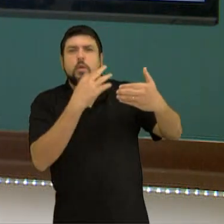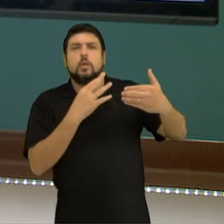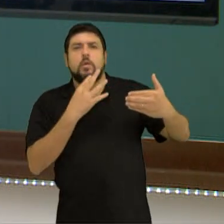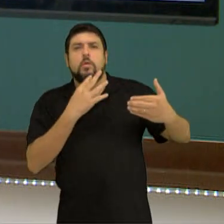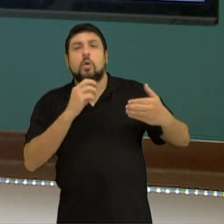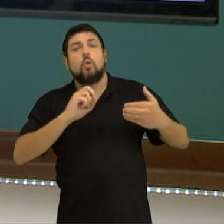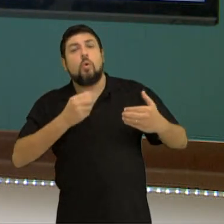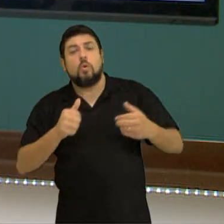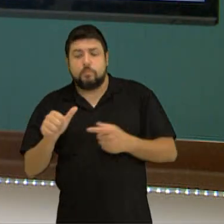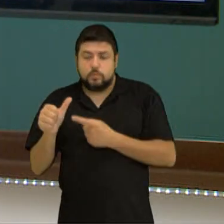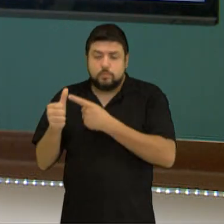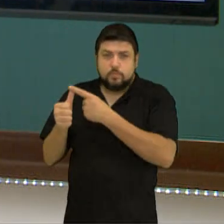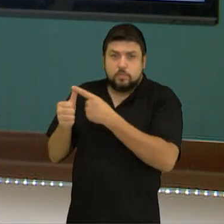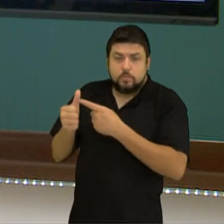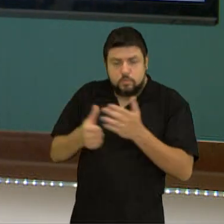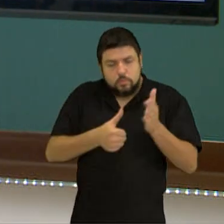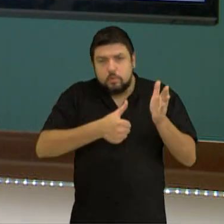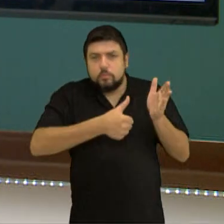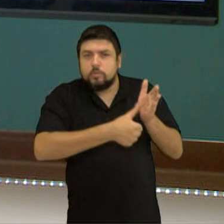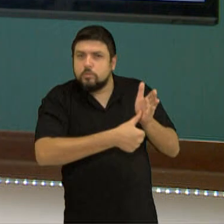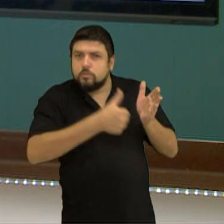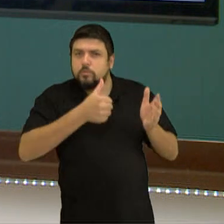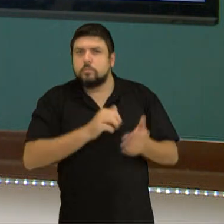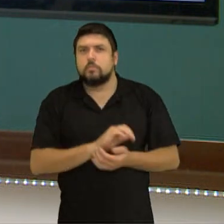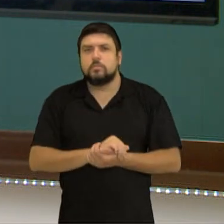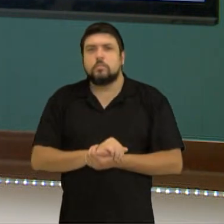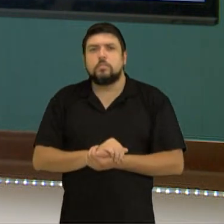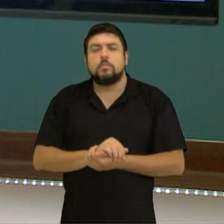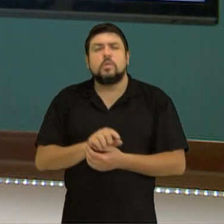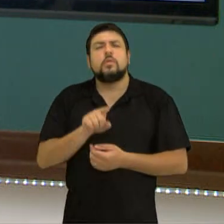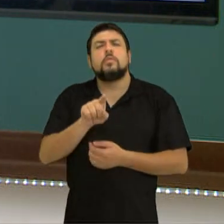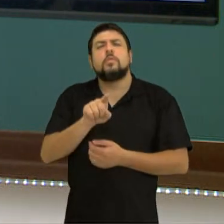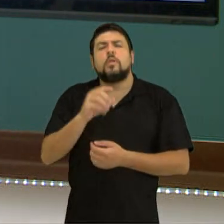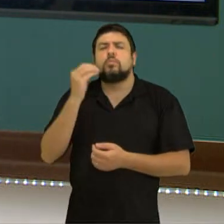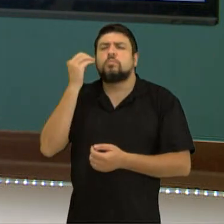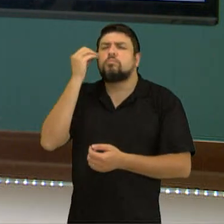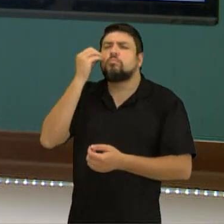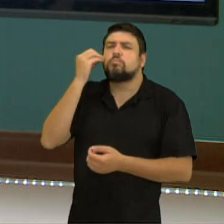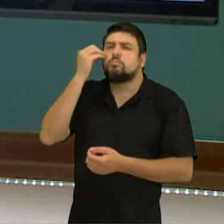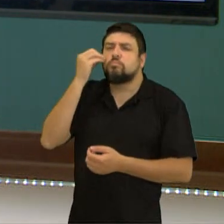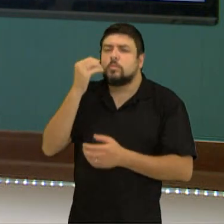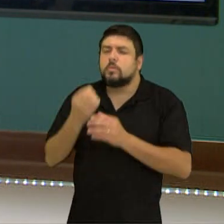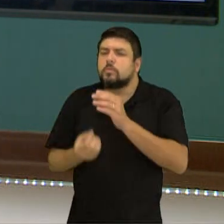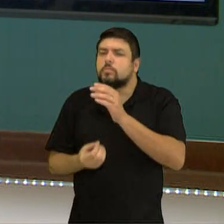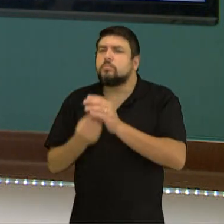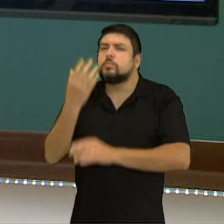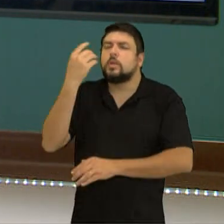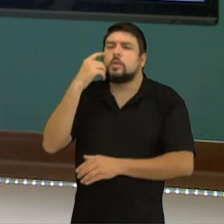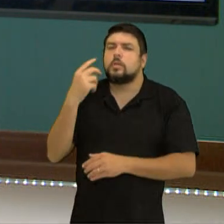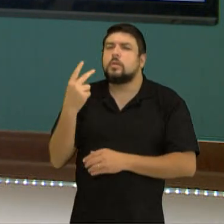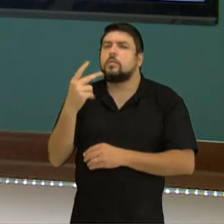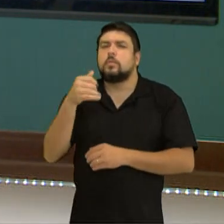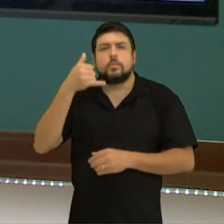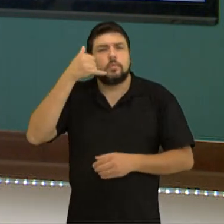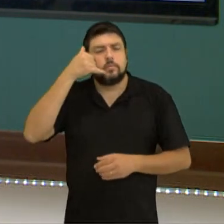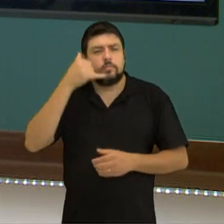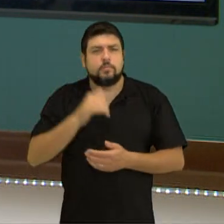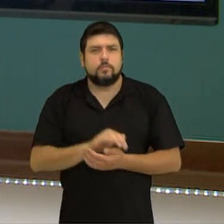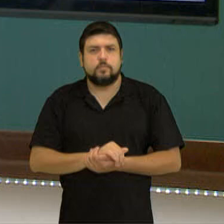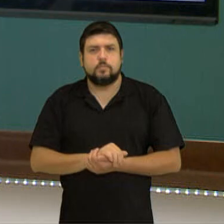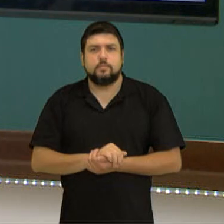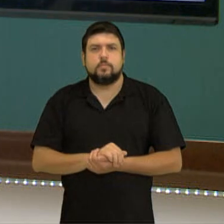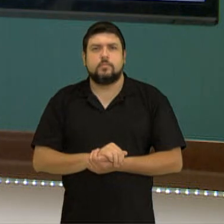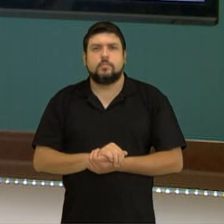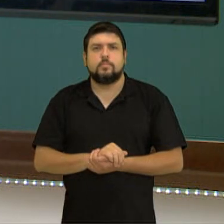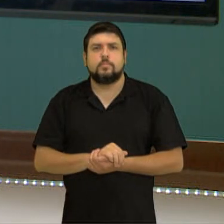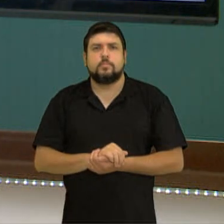tá? E você? O que você tem tentado com o teu, né? O que você tem criado, tem tentado fazer com o seu smartphone? Então,